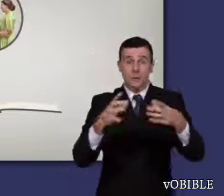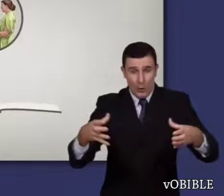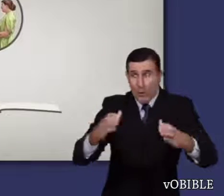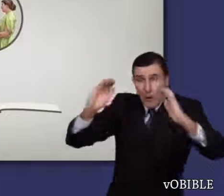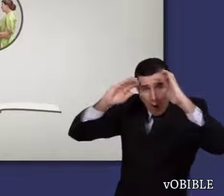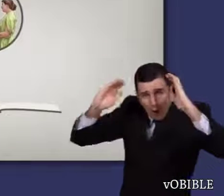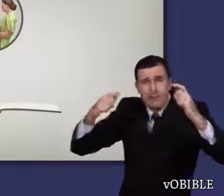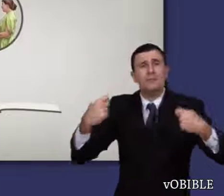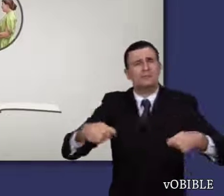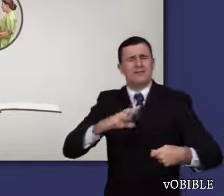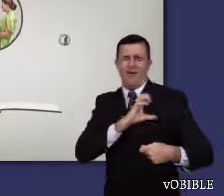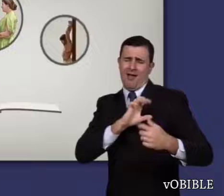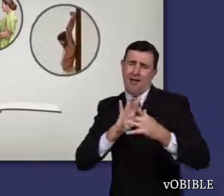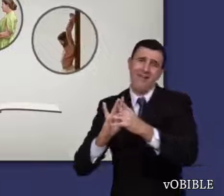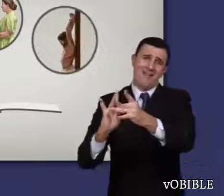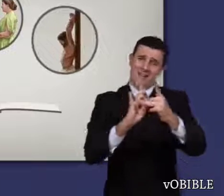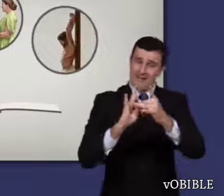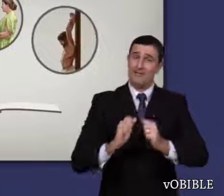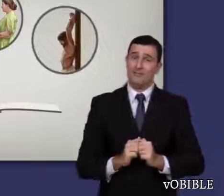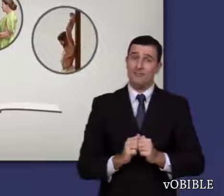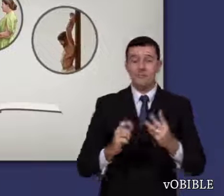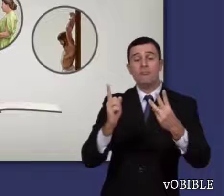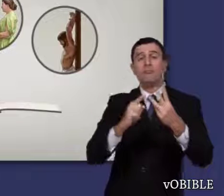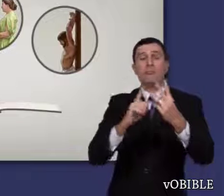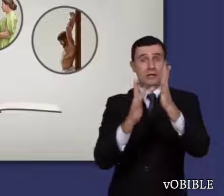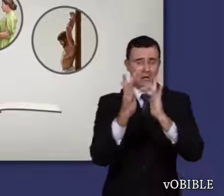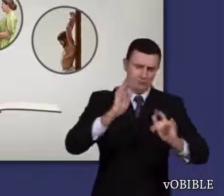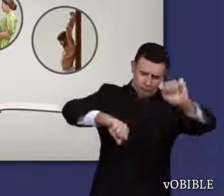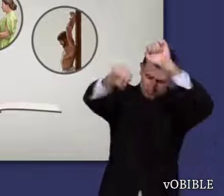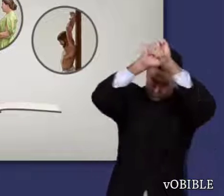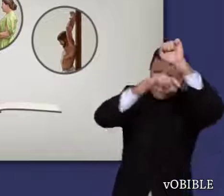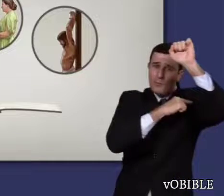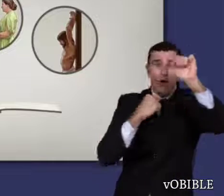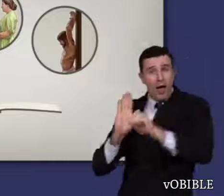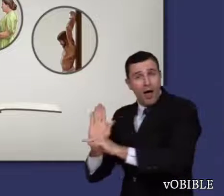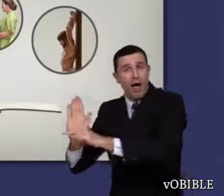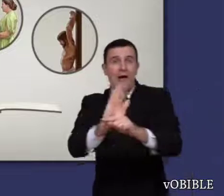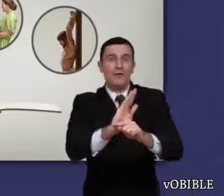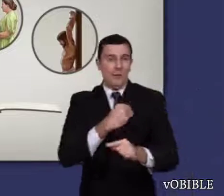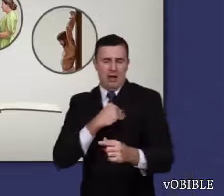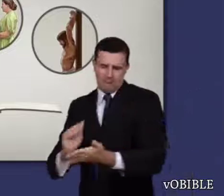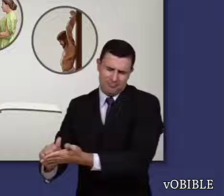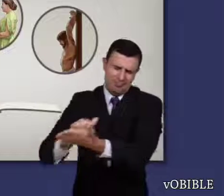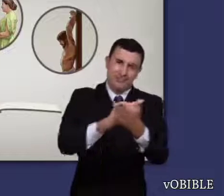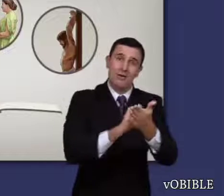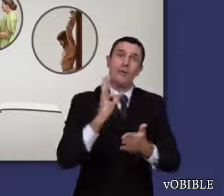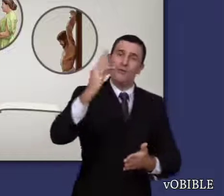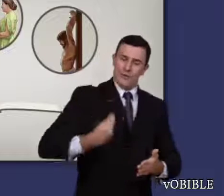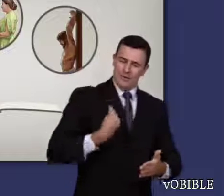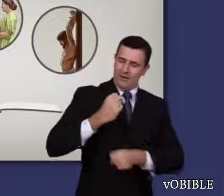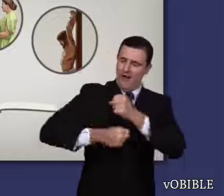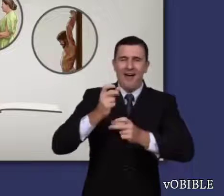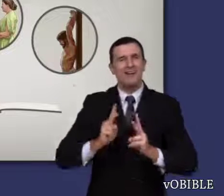os cristãos devem viver em paz com todos, e como só é possível se libertar do pecado e da morte pela fé em